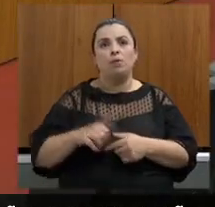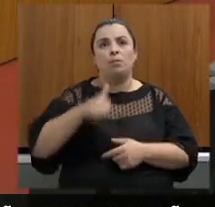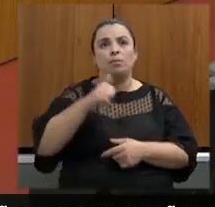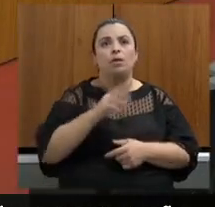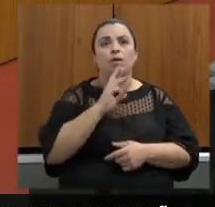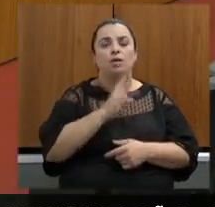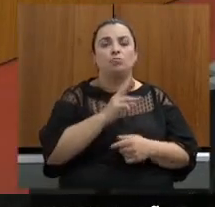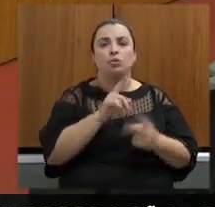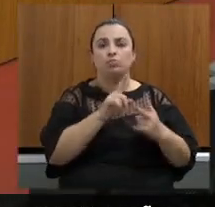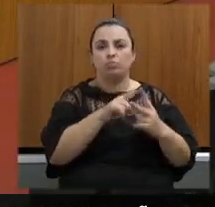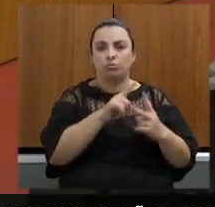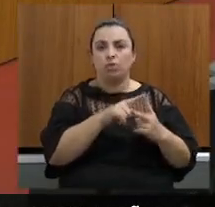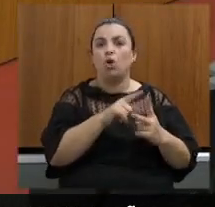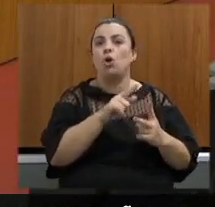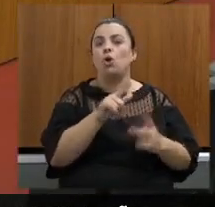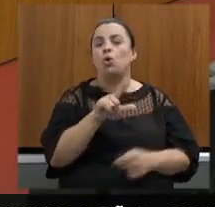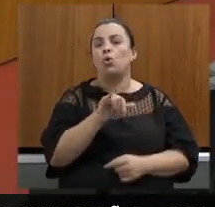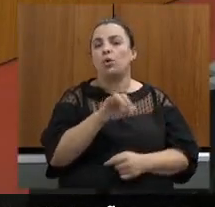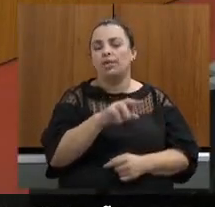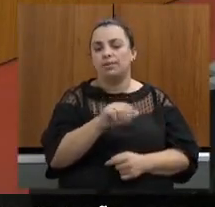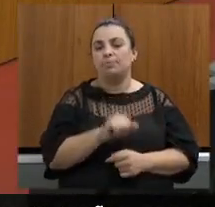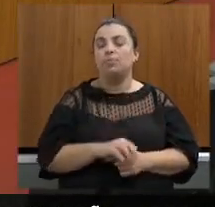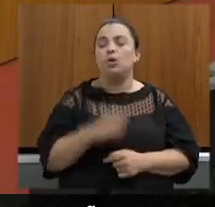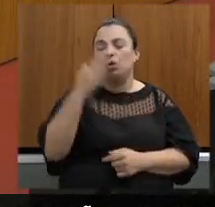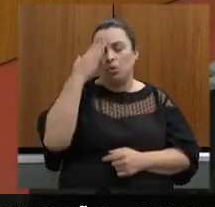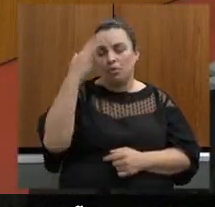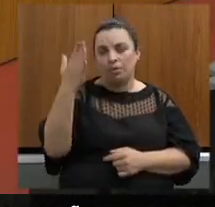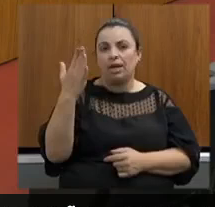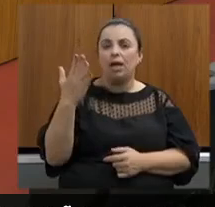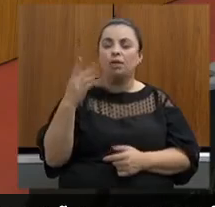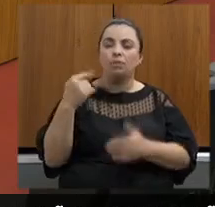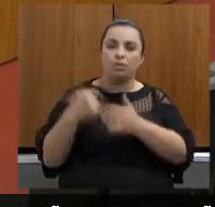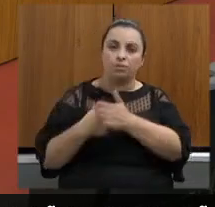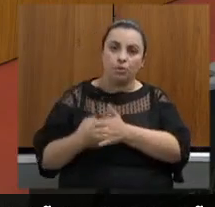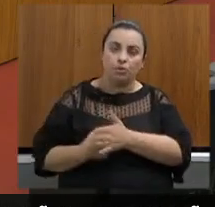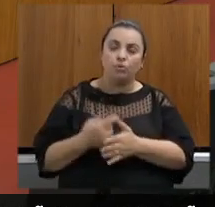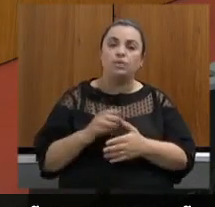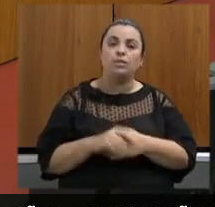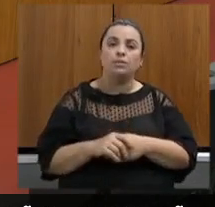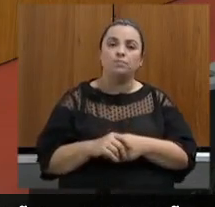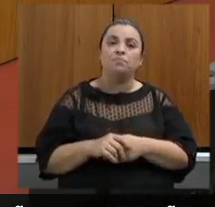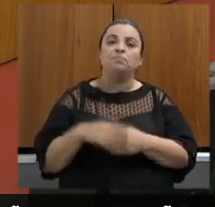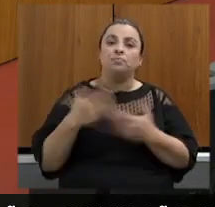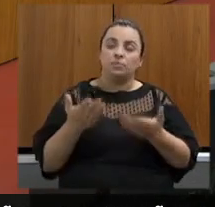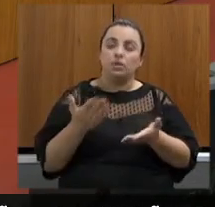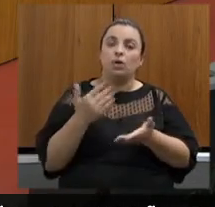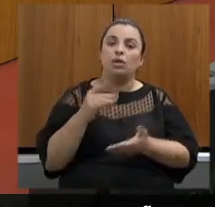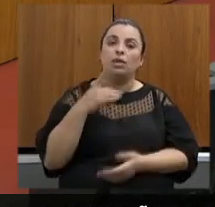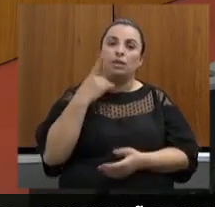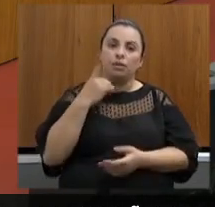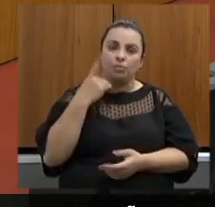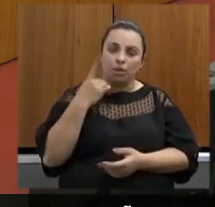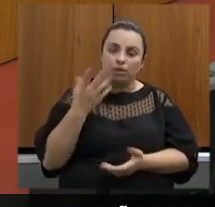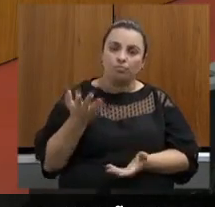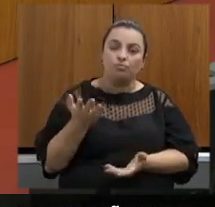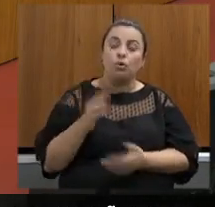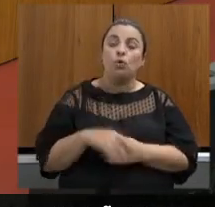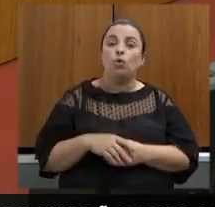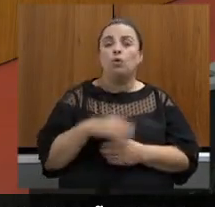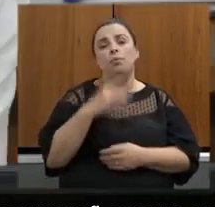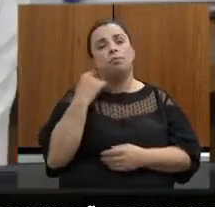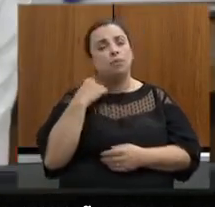Obrigada Deputado sargento Rodrigues pelas perguntas é deputado o governo de Minas ele